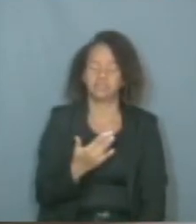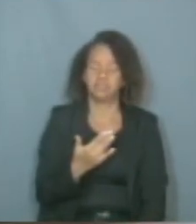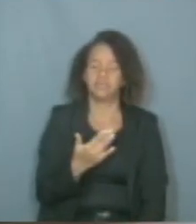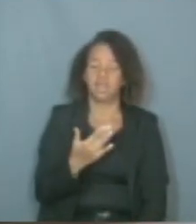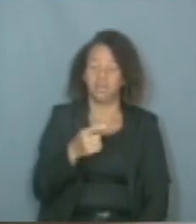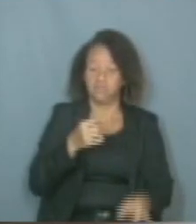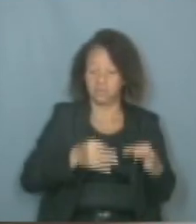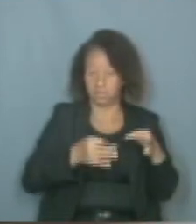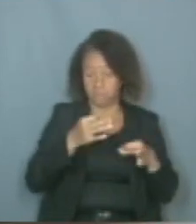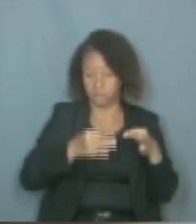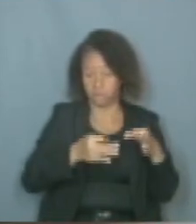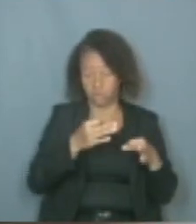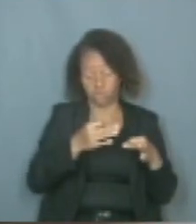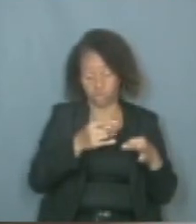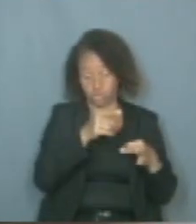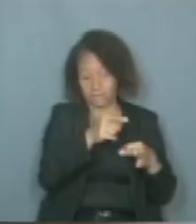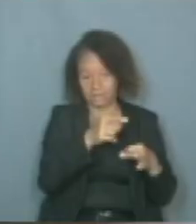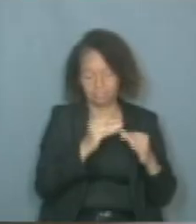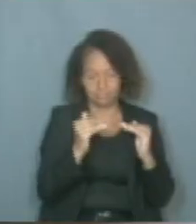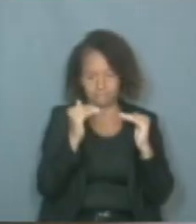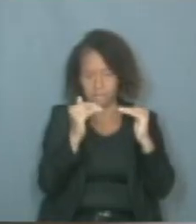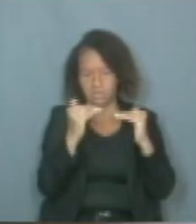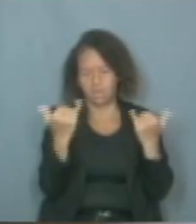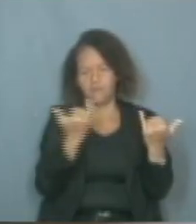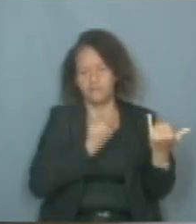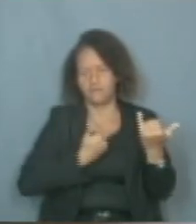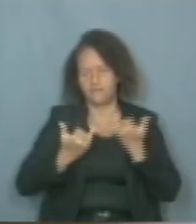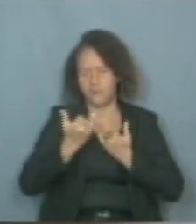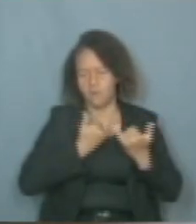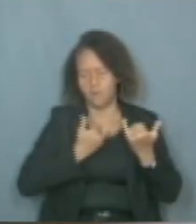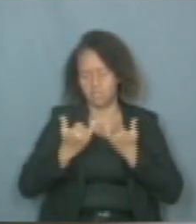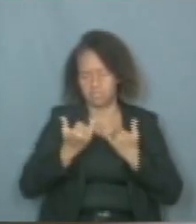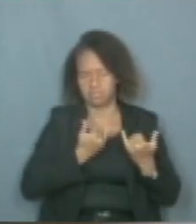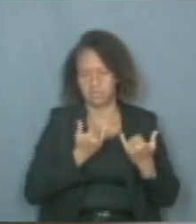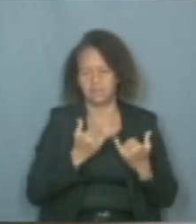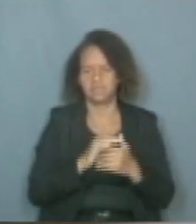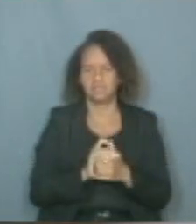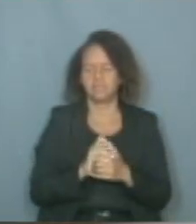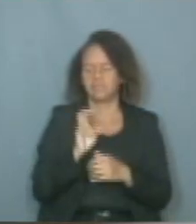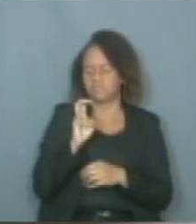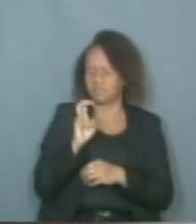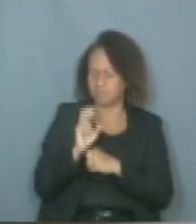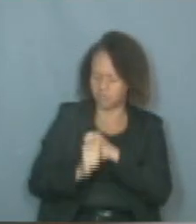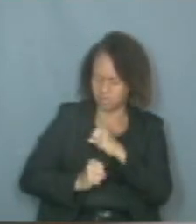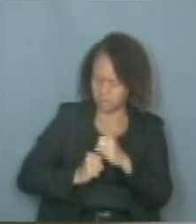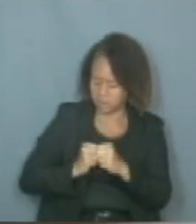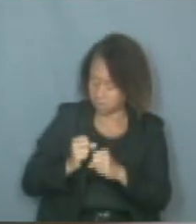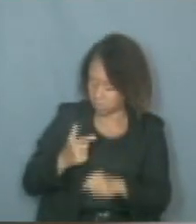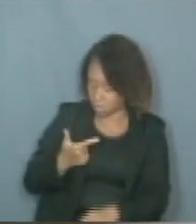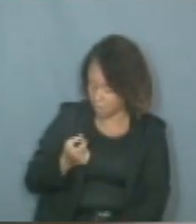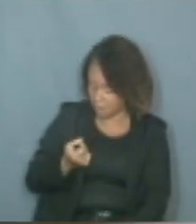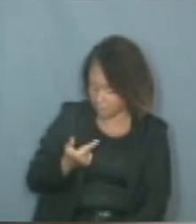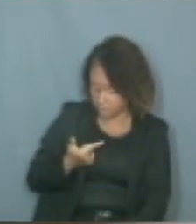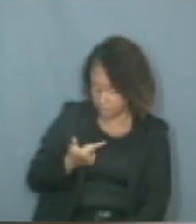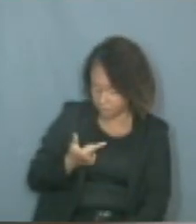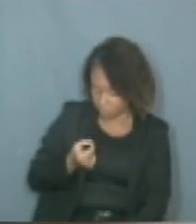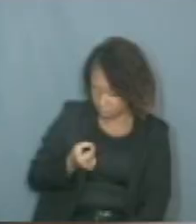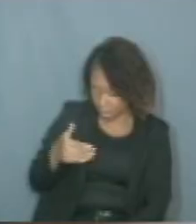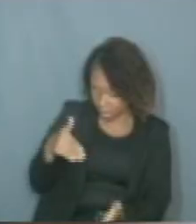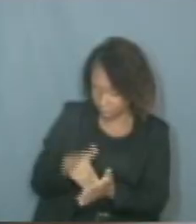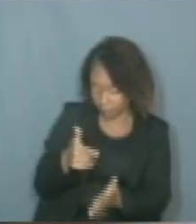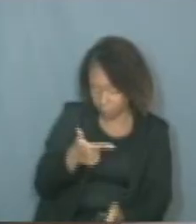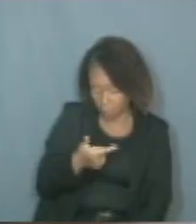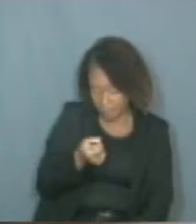de Pernambuco que nos informe se nos últimos 5 anos, de 2020 a